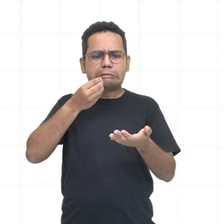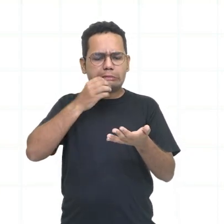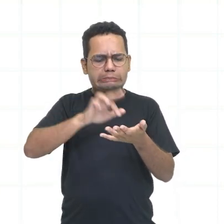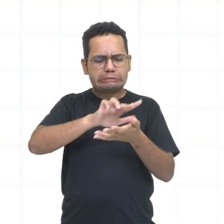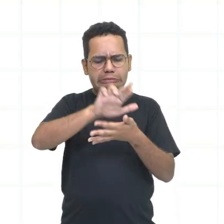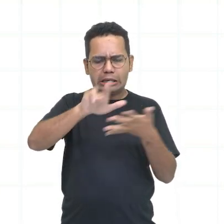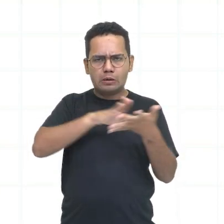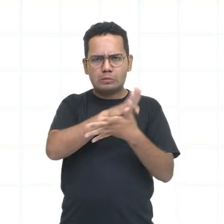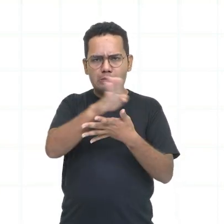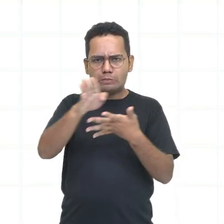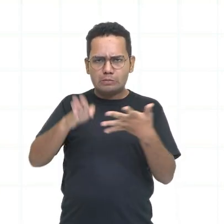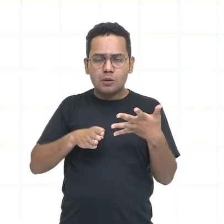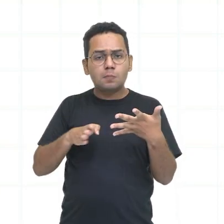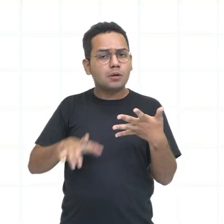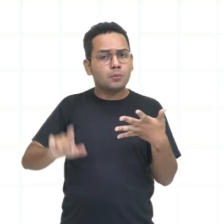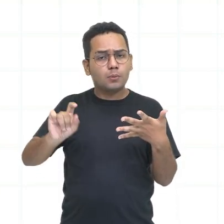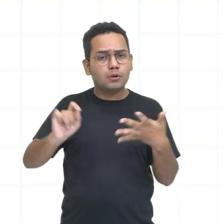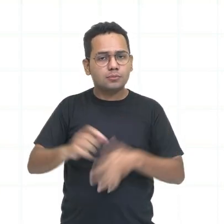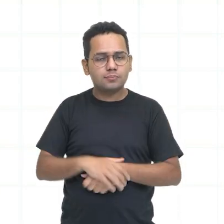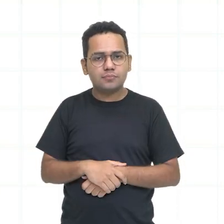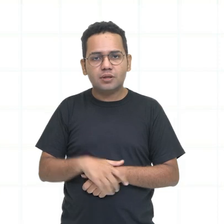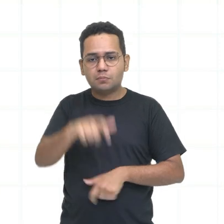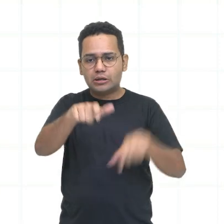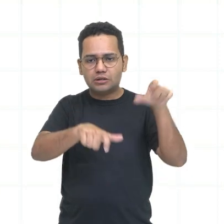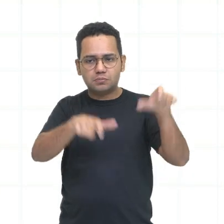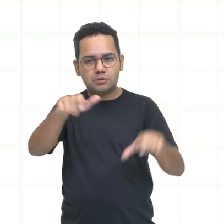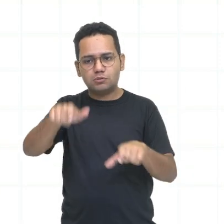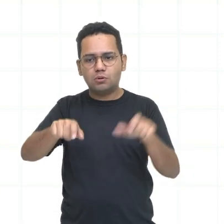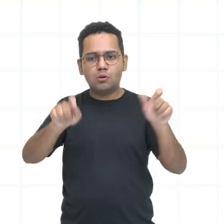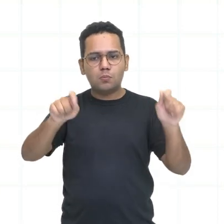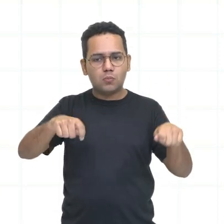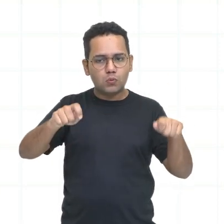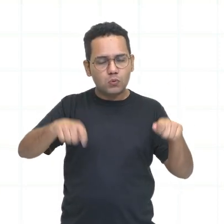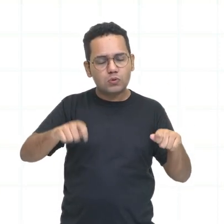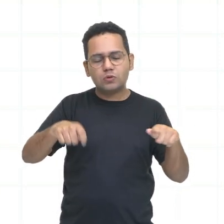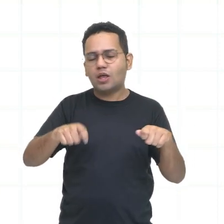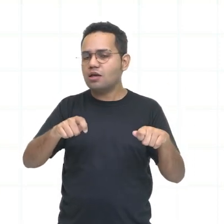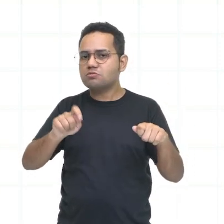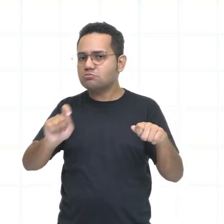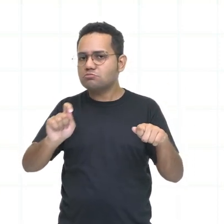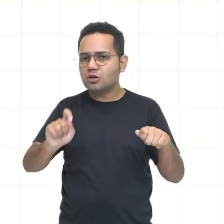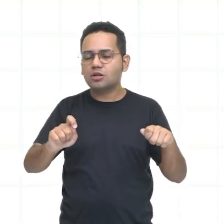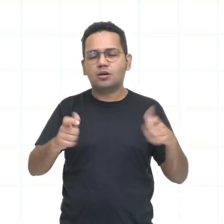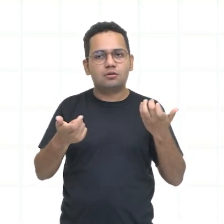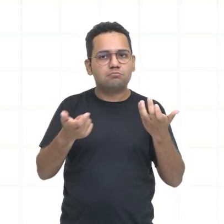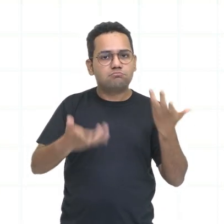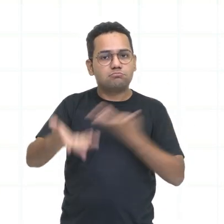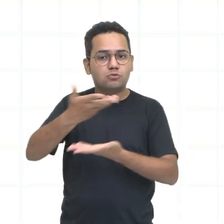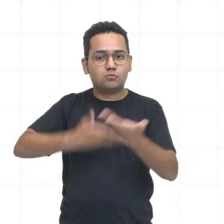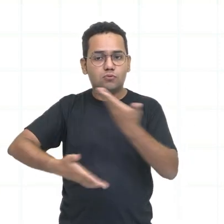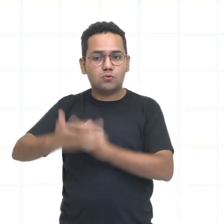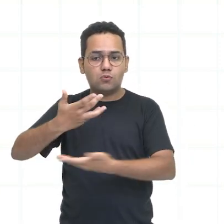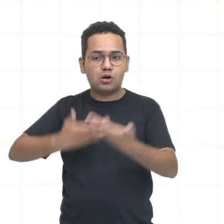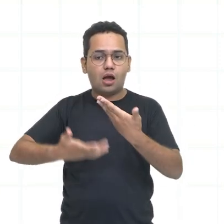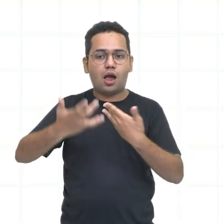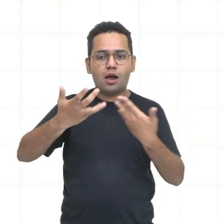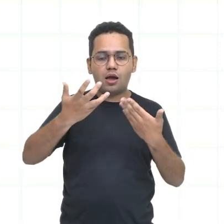amontoado, né? Um conjunto de oportunidades para os indivíduos explorar as identidades diversas,